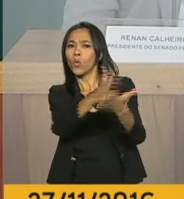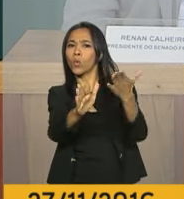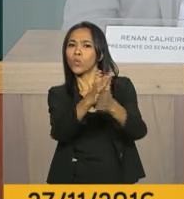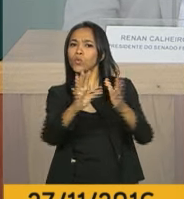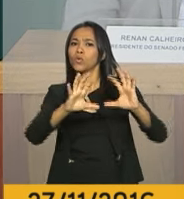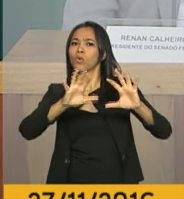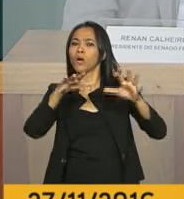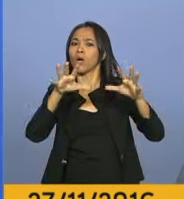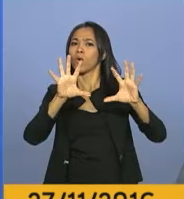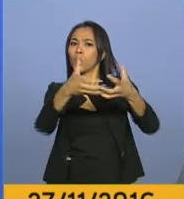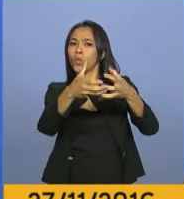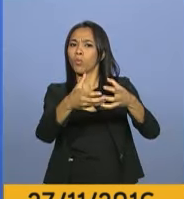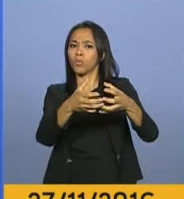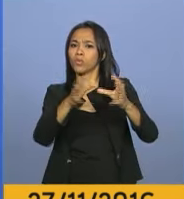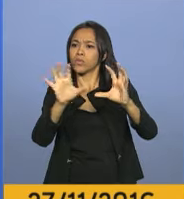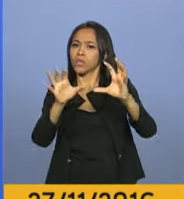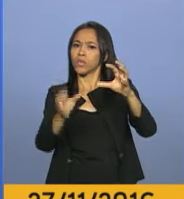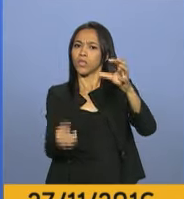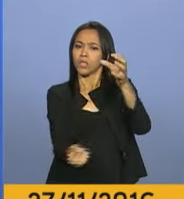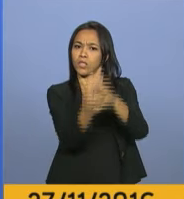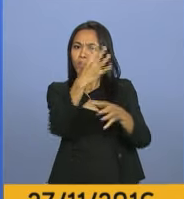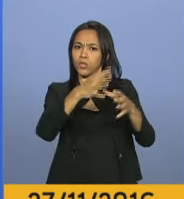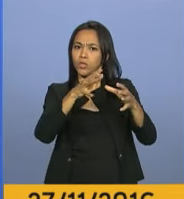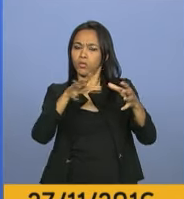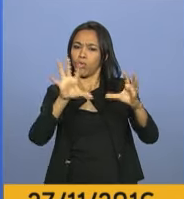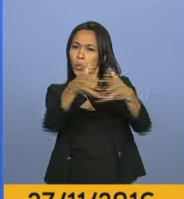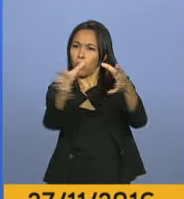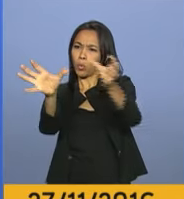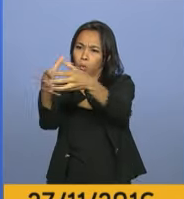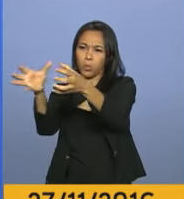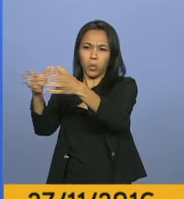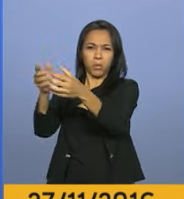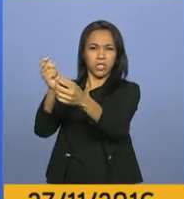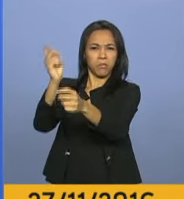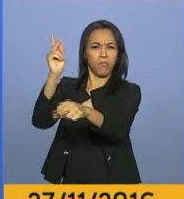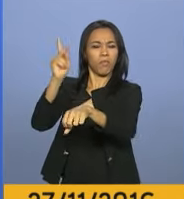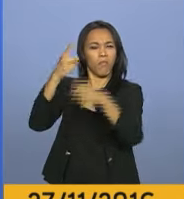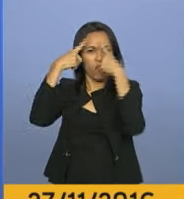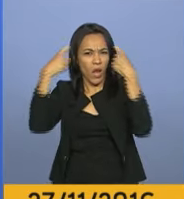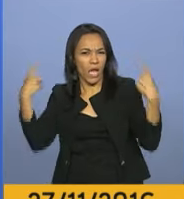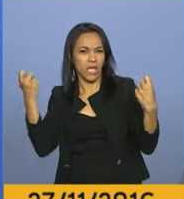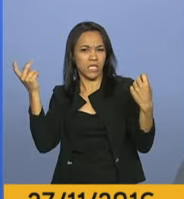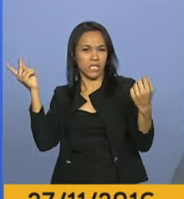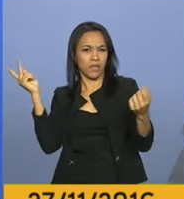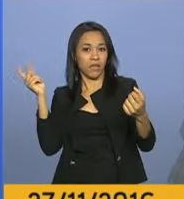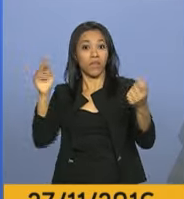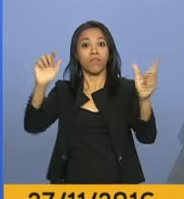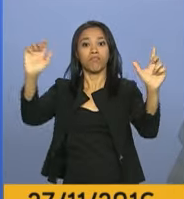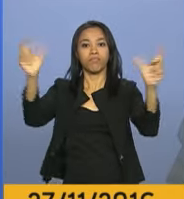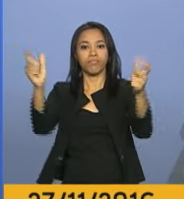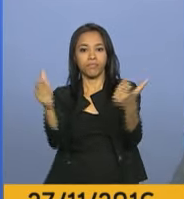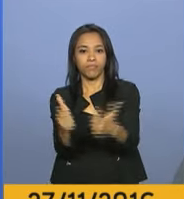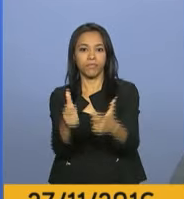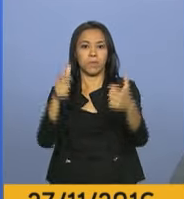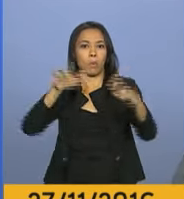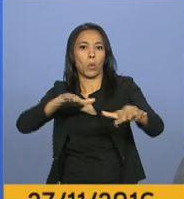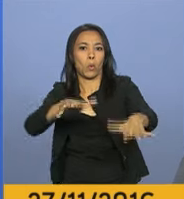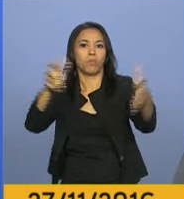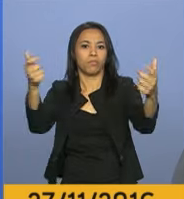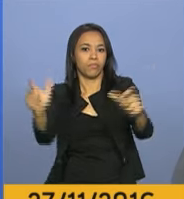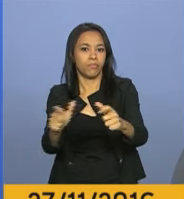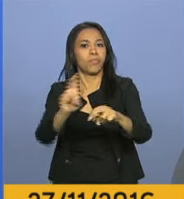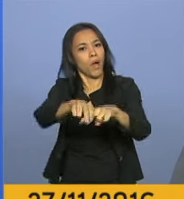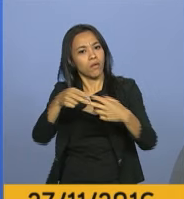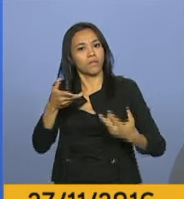movimentos depredadores que fez cair o movimento de rua. Foi uma coisa curiosa naquela oportunidade. Ora bem, neste